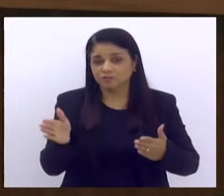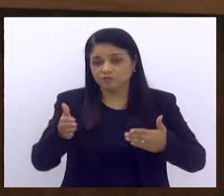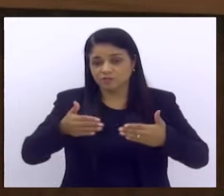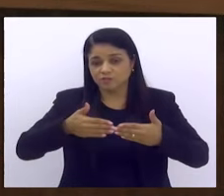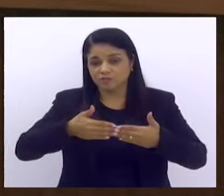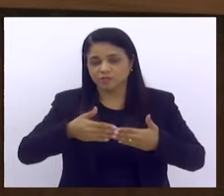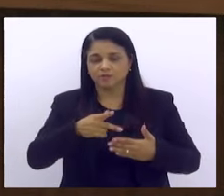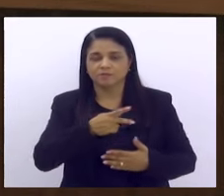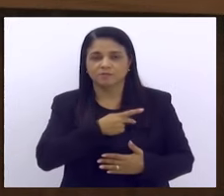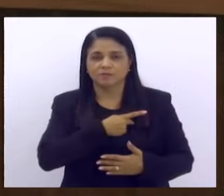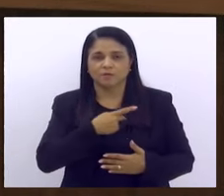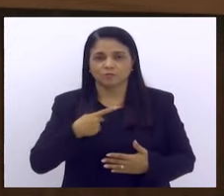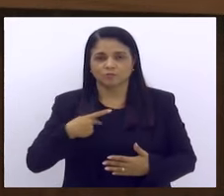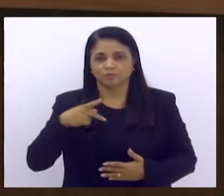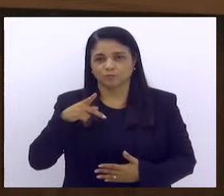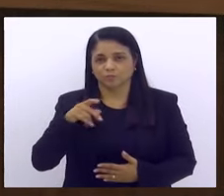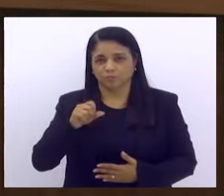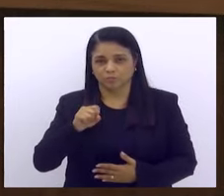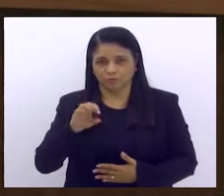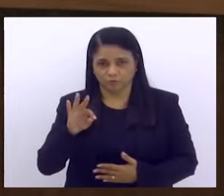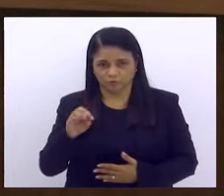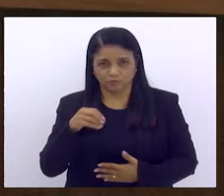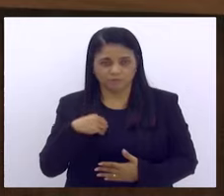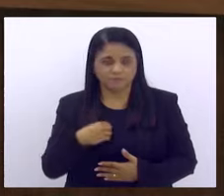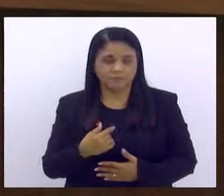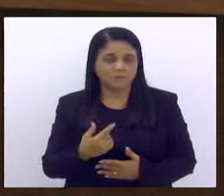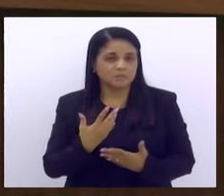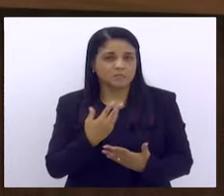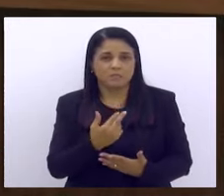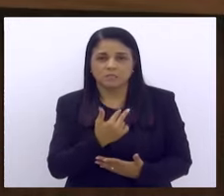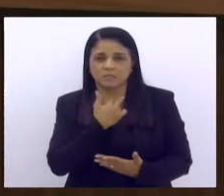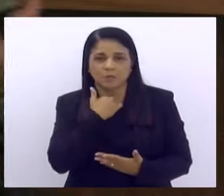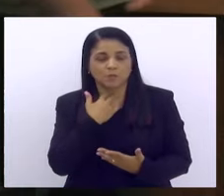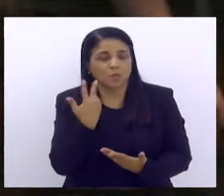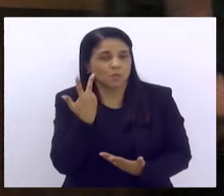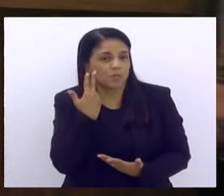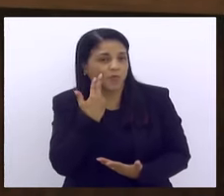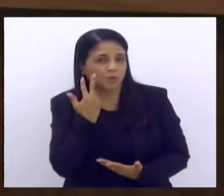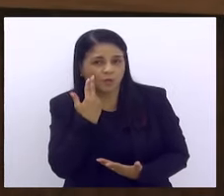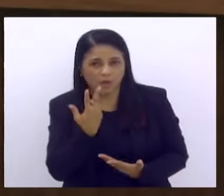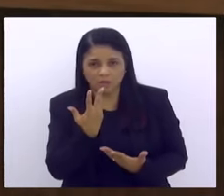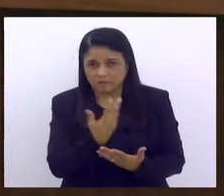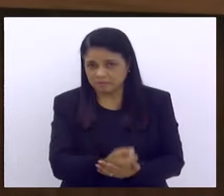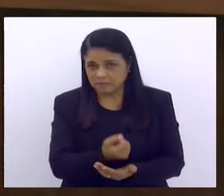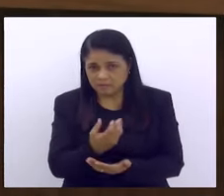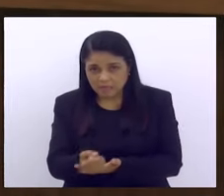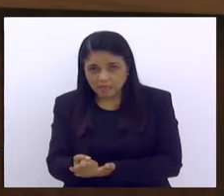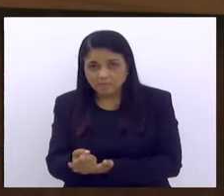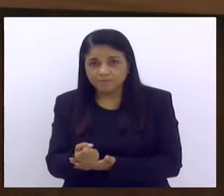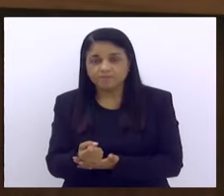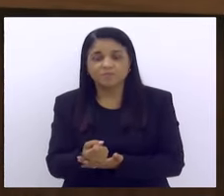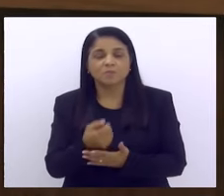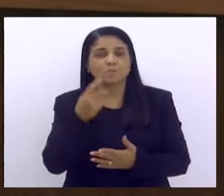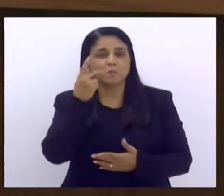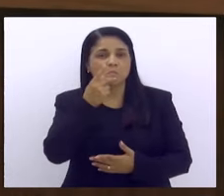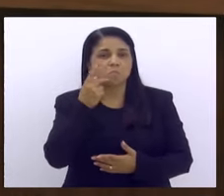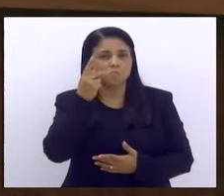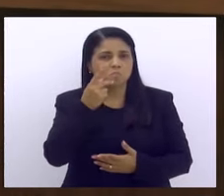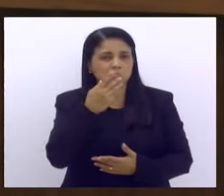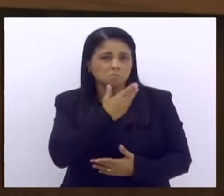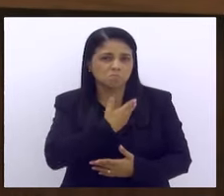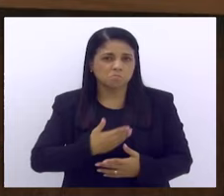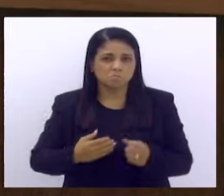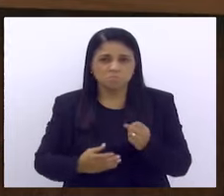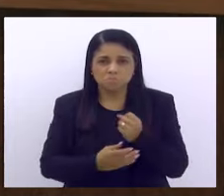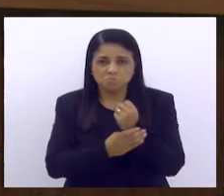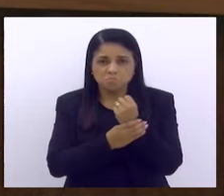dos postos de saúde aberto. Ou seja, não podemos naturalizar de nenhuma forma uma suposta política pública de